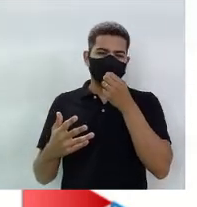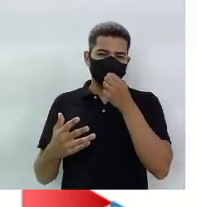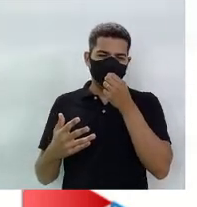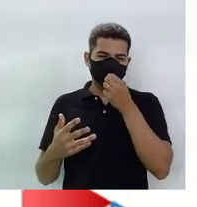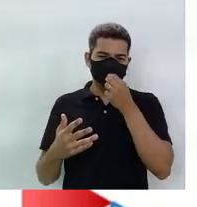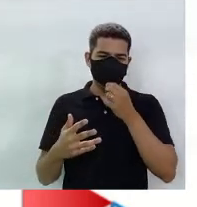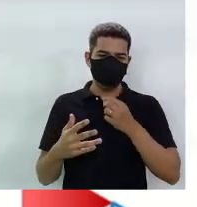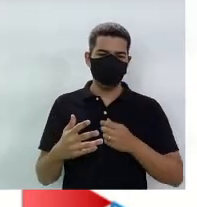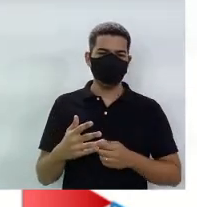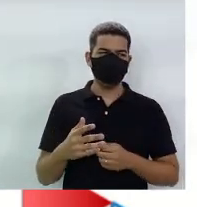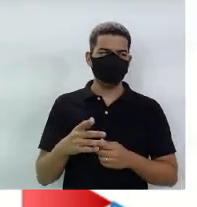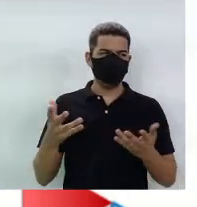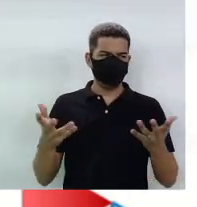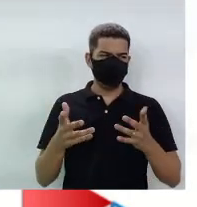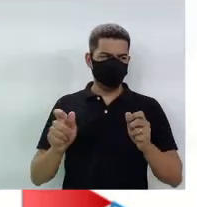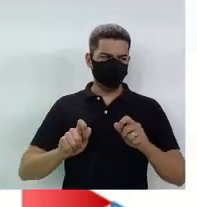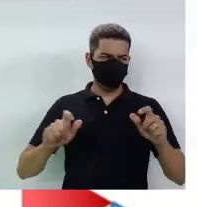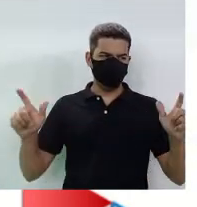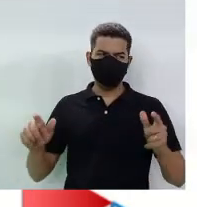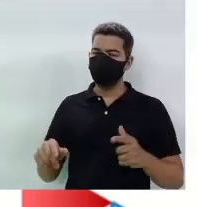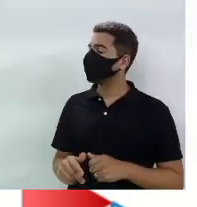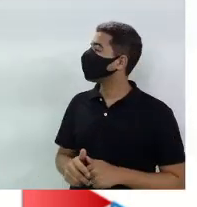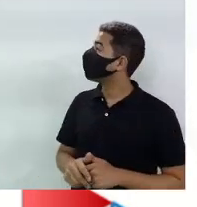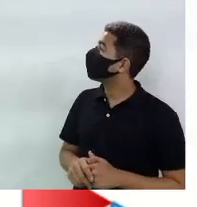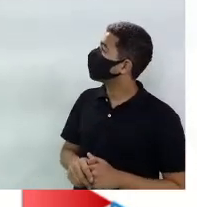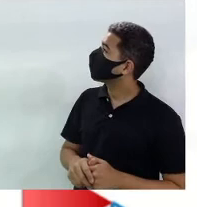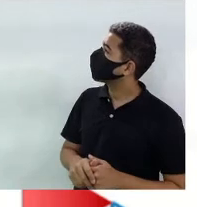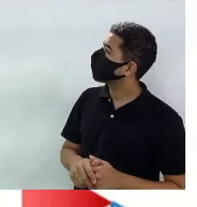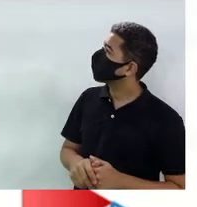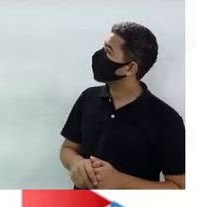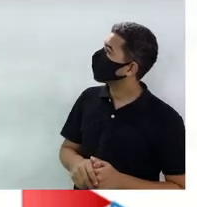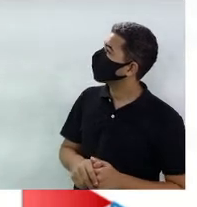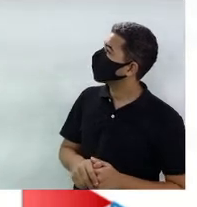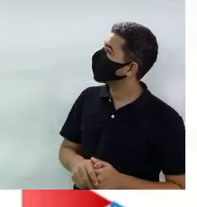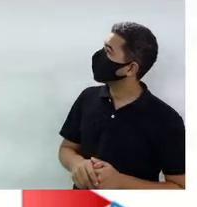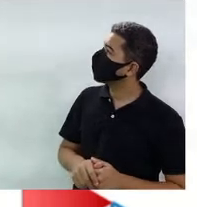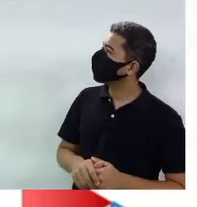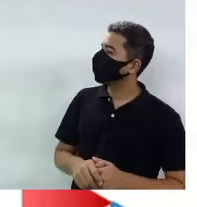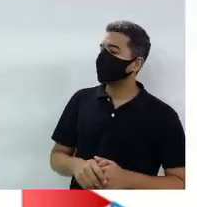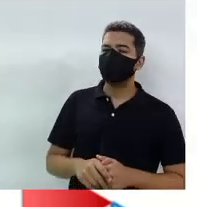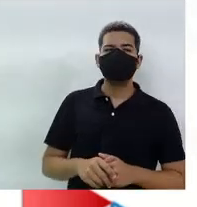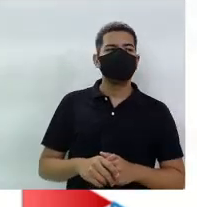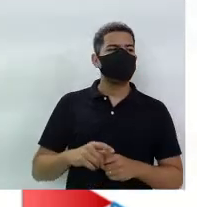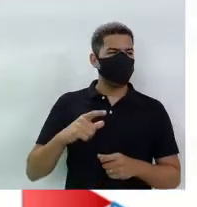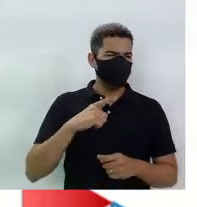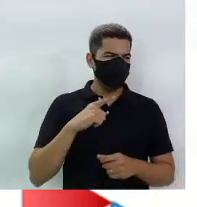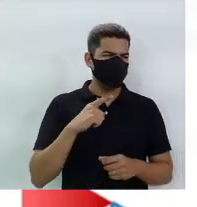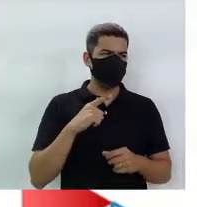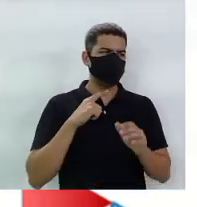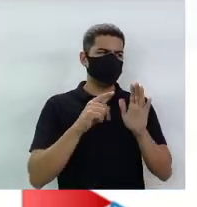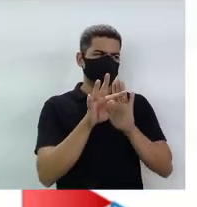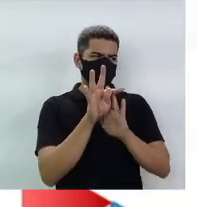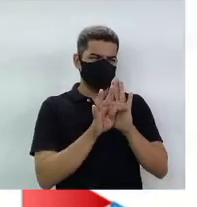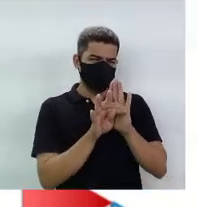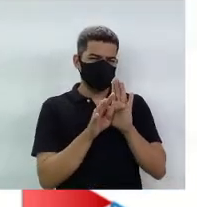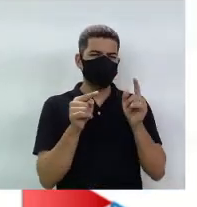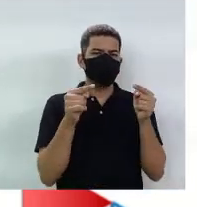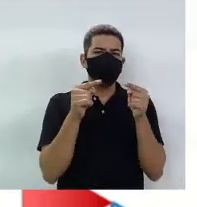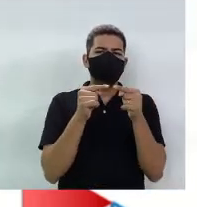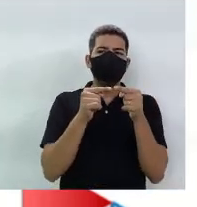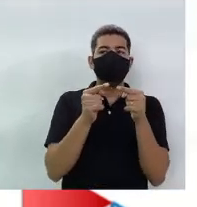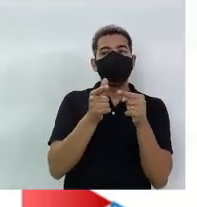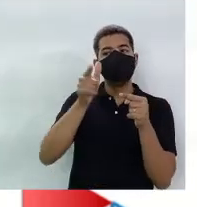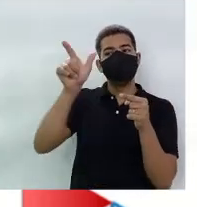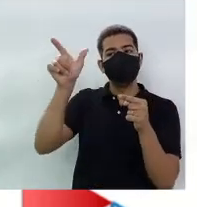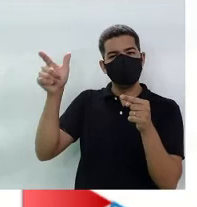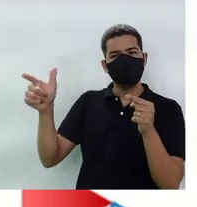para vocês na tela aqui um texto que está fazendo referência a outros textos. Nesse caso aqui, nós temos